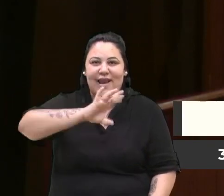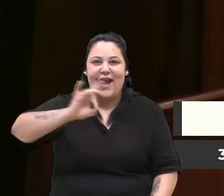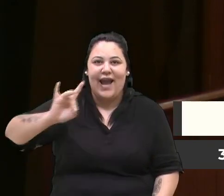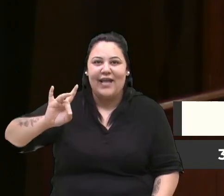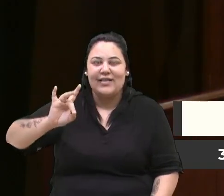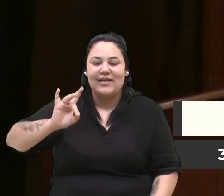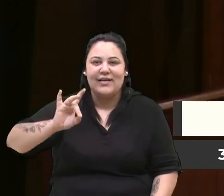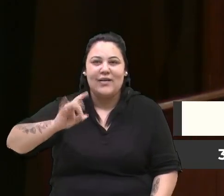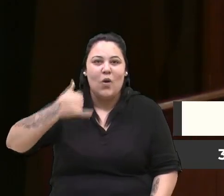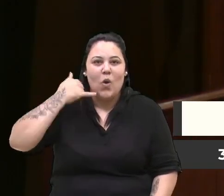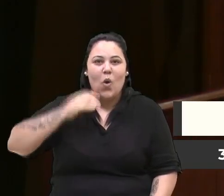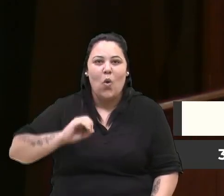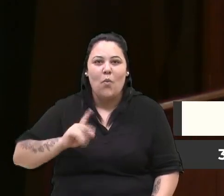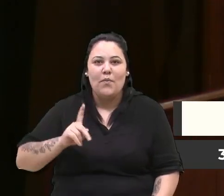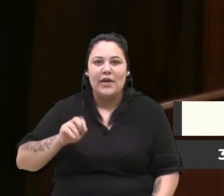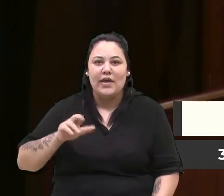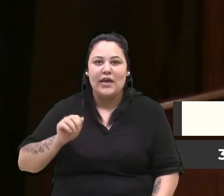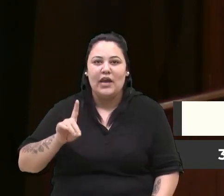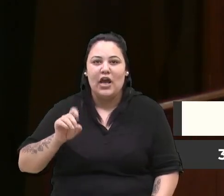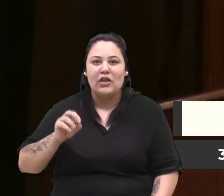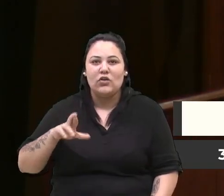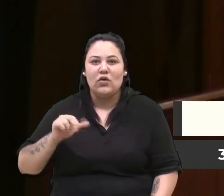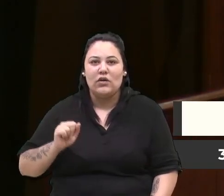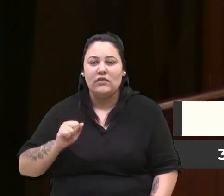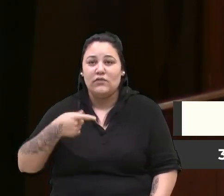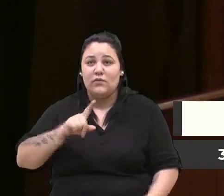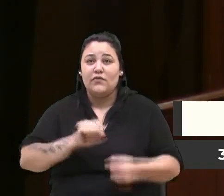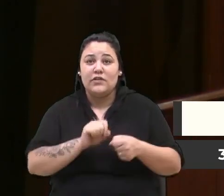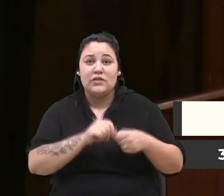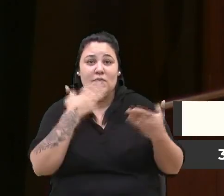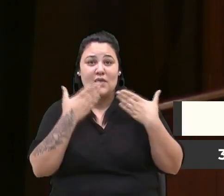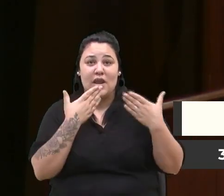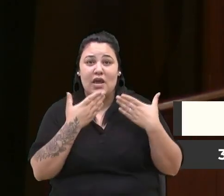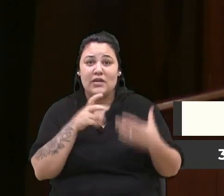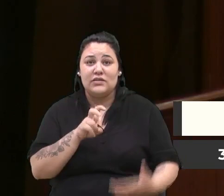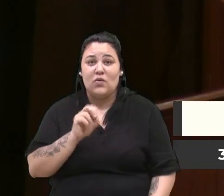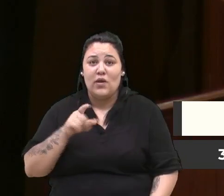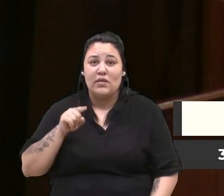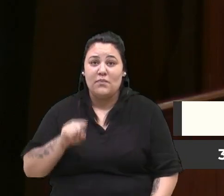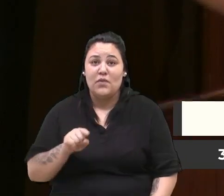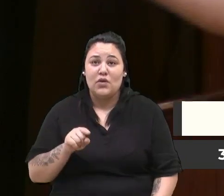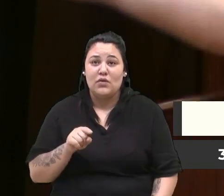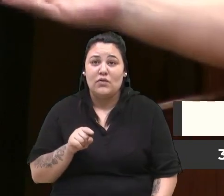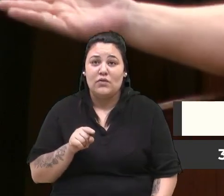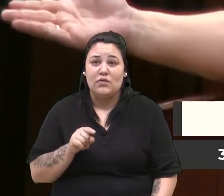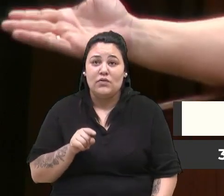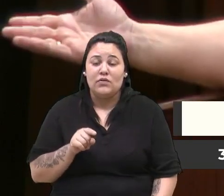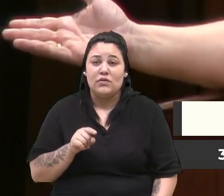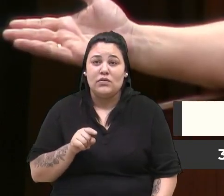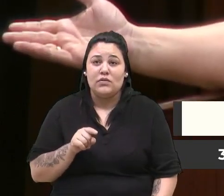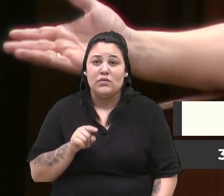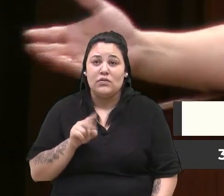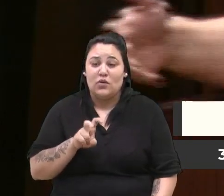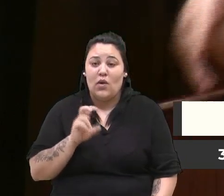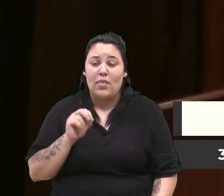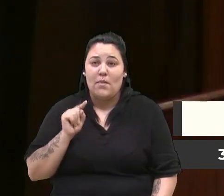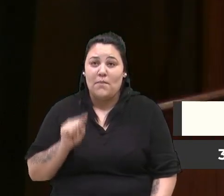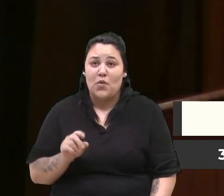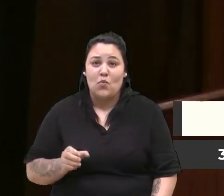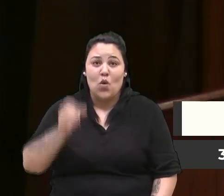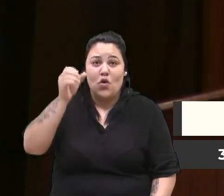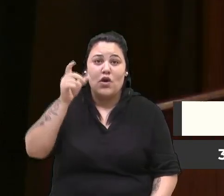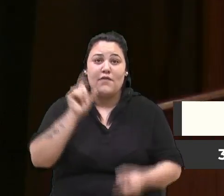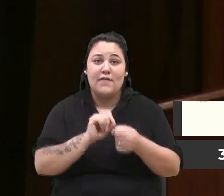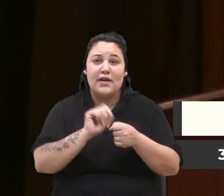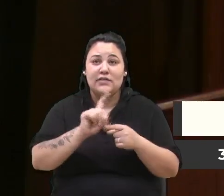Caxias. Vamos fazer esse levantamento só pelas lâmpadas. Parece que são 50 mil pontos de lâmpada, são 50 mil postes. Aí faz aí vezes